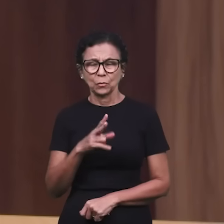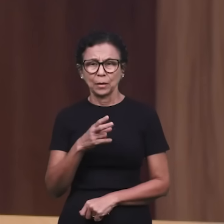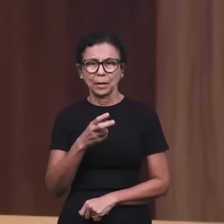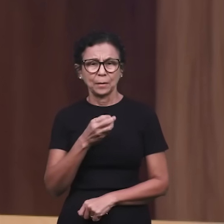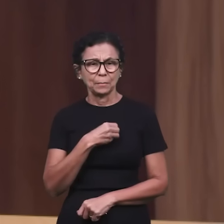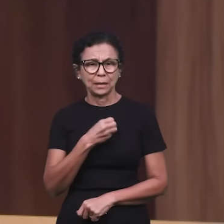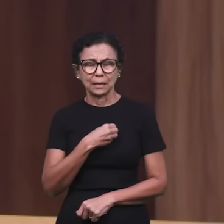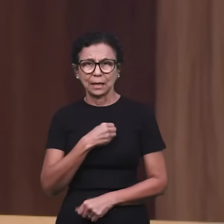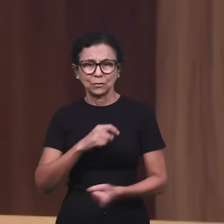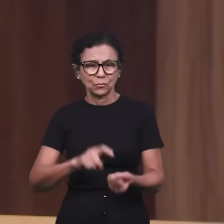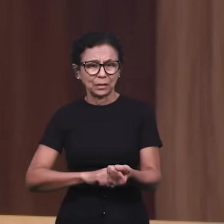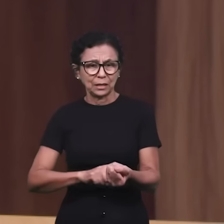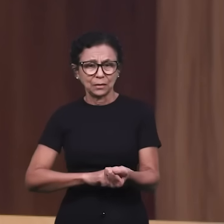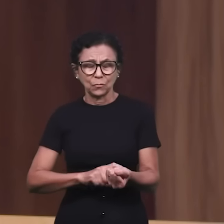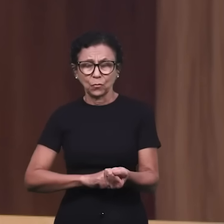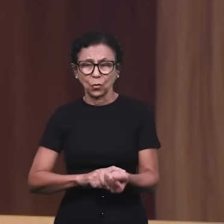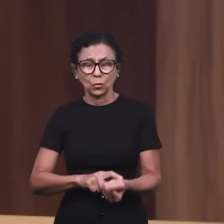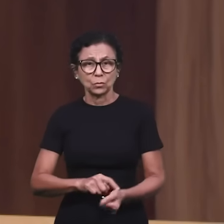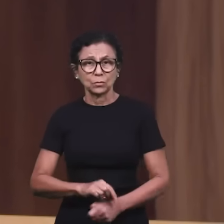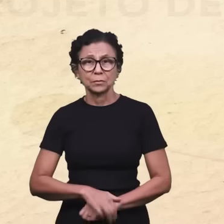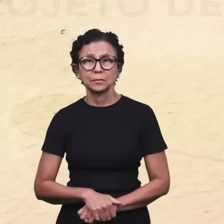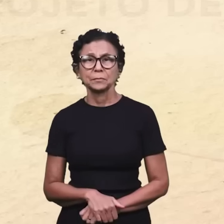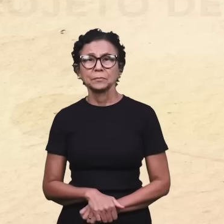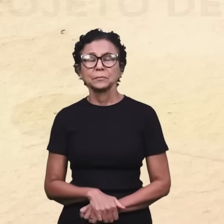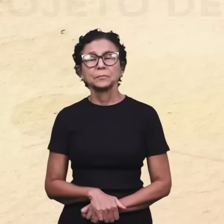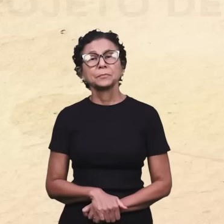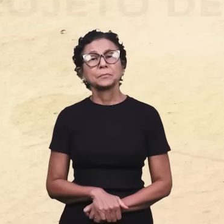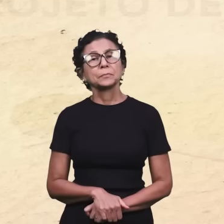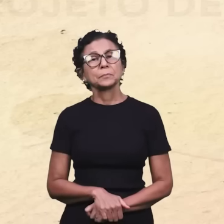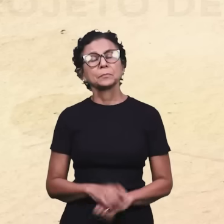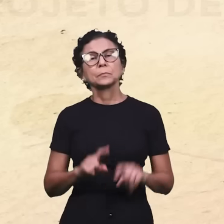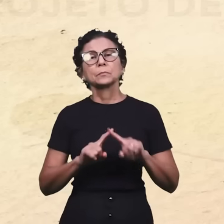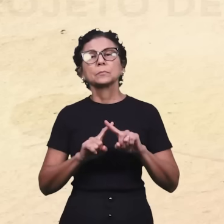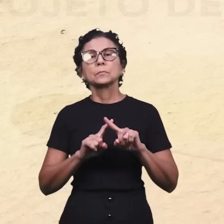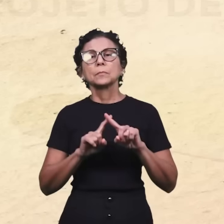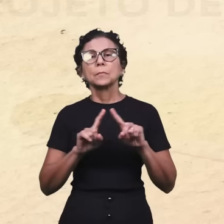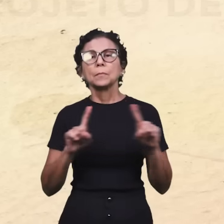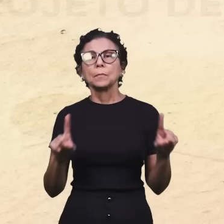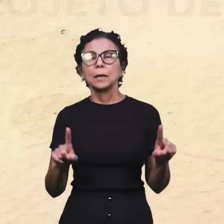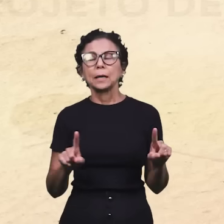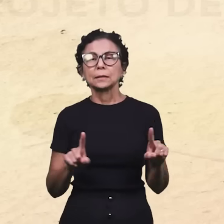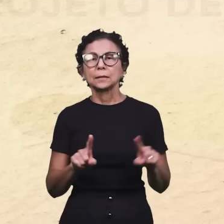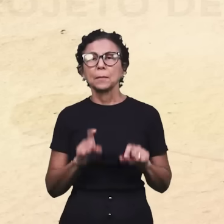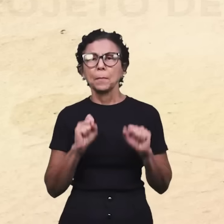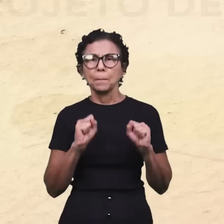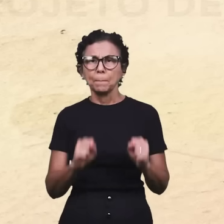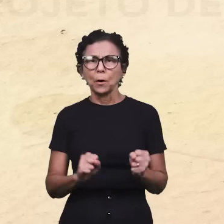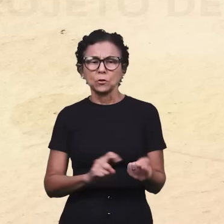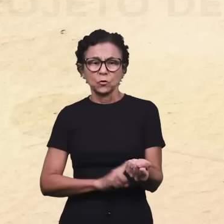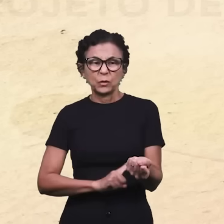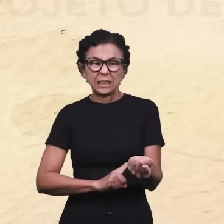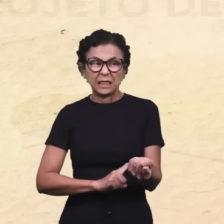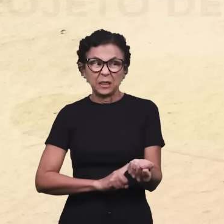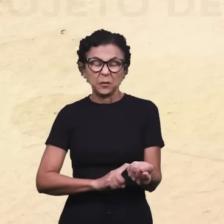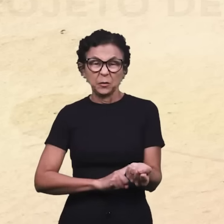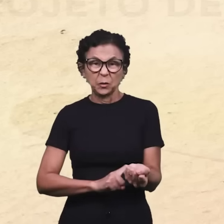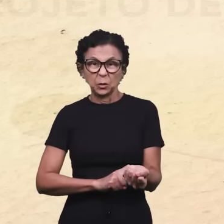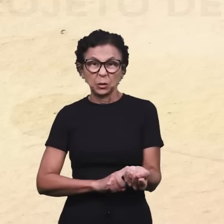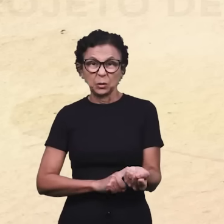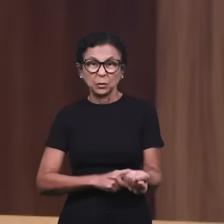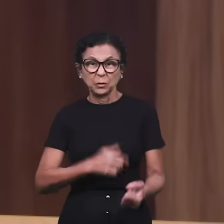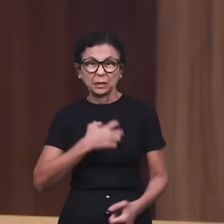pecado. Então, aí tem um texto base que é: irai-vos e não pequeis. Ou seja, é possível você se